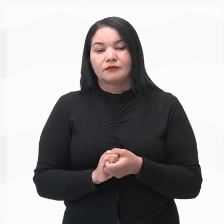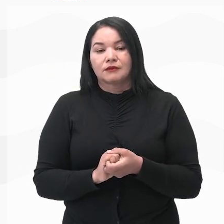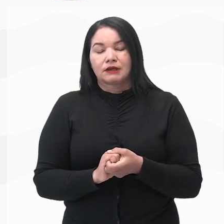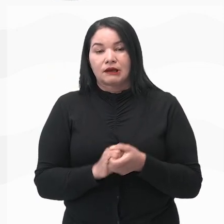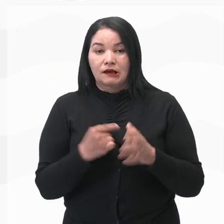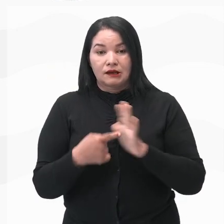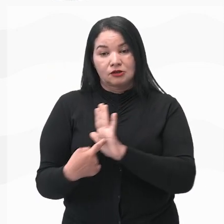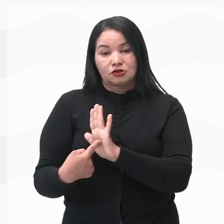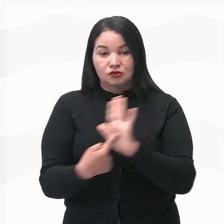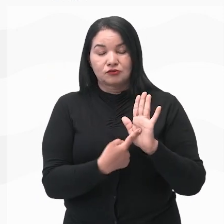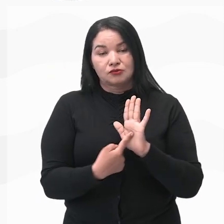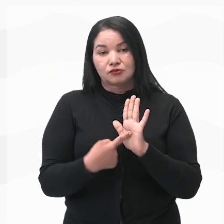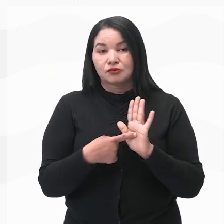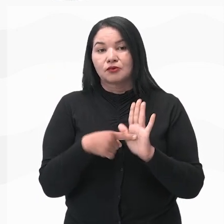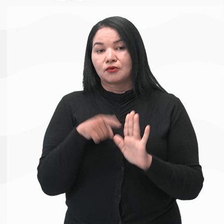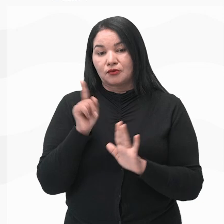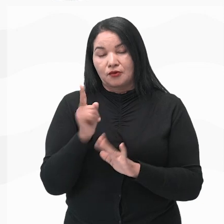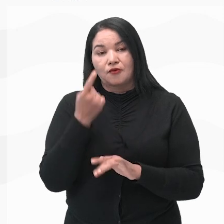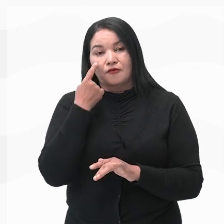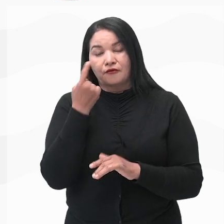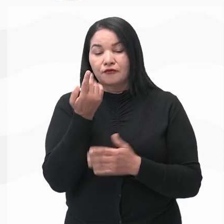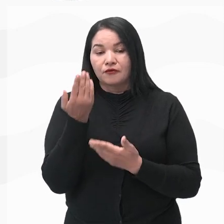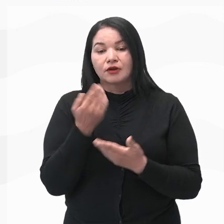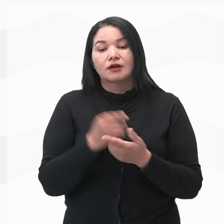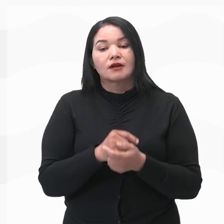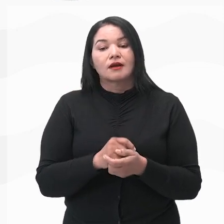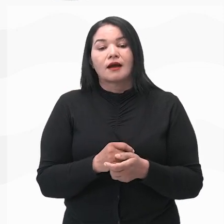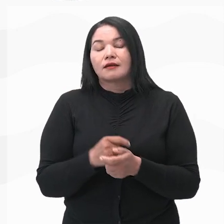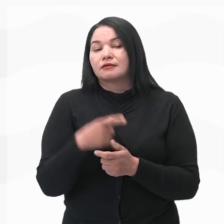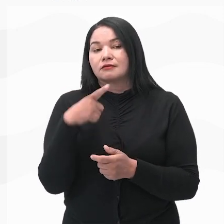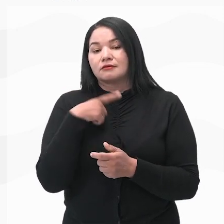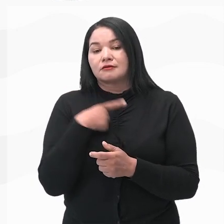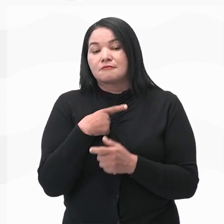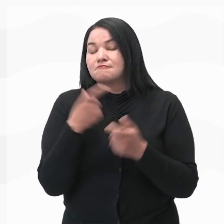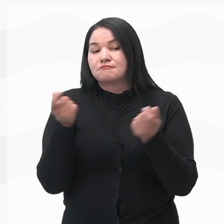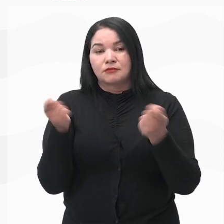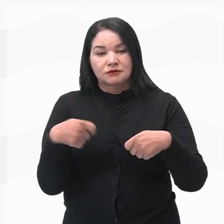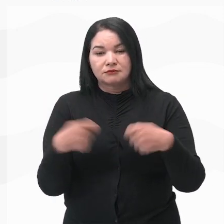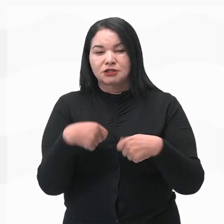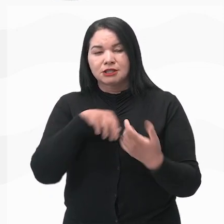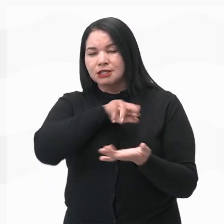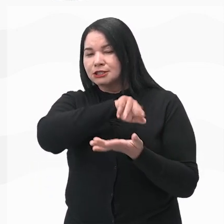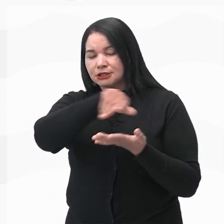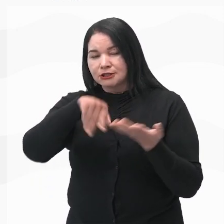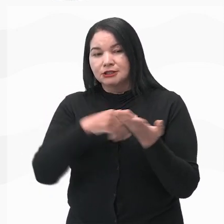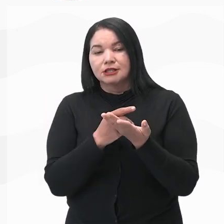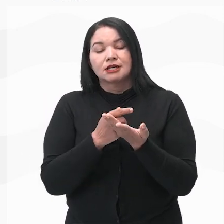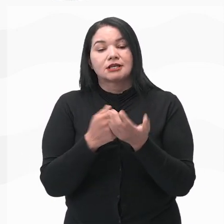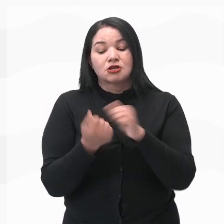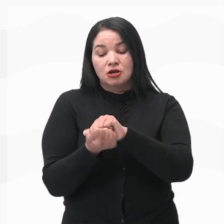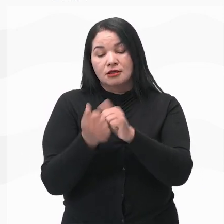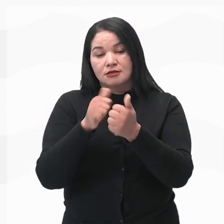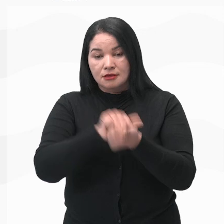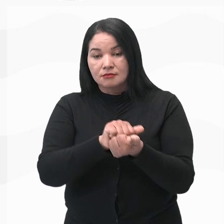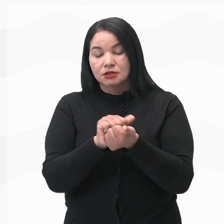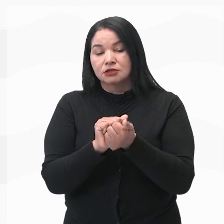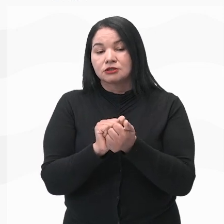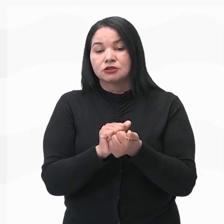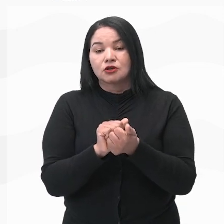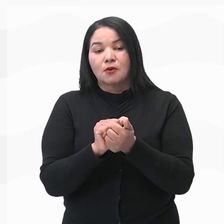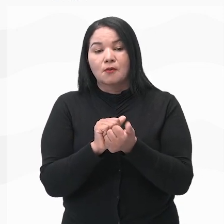trazida na nossa cartela, né? Você tem diversas possibilidades de transformação,